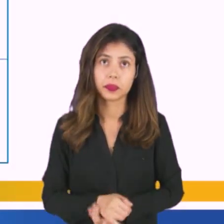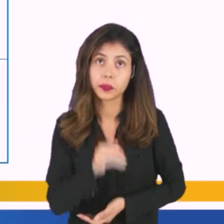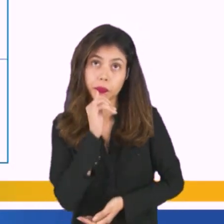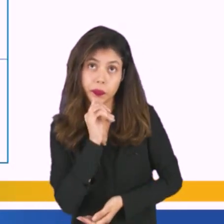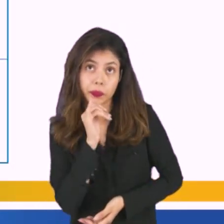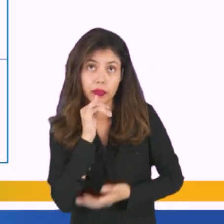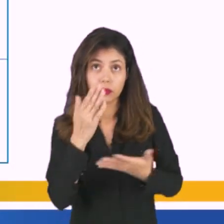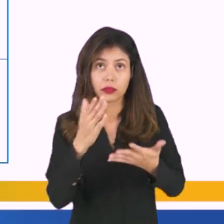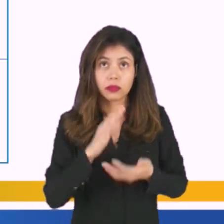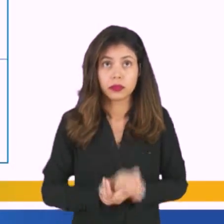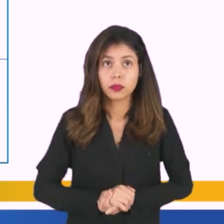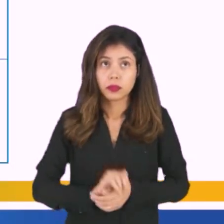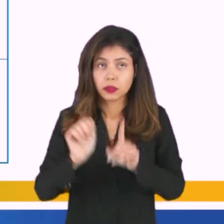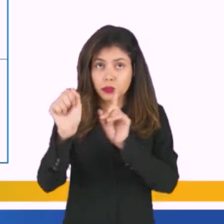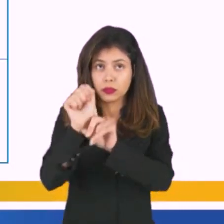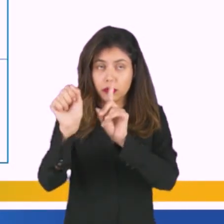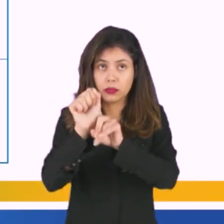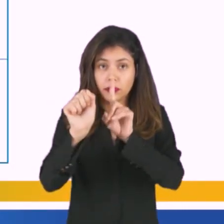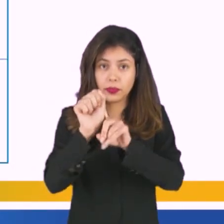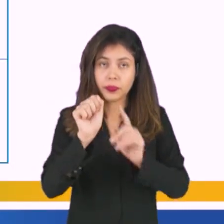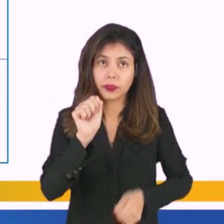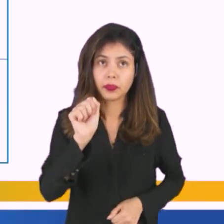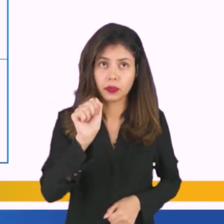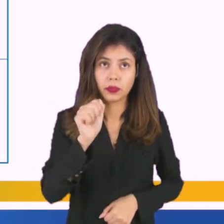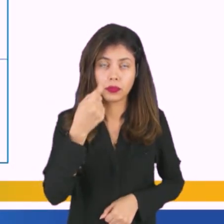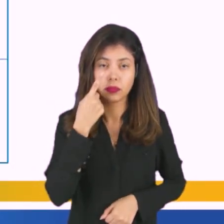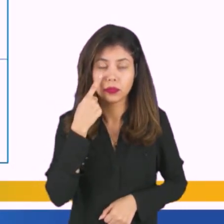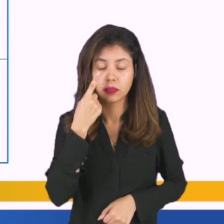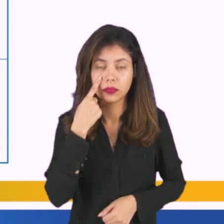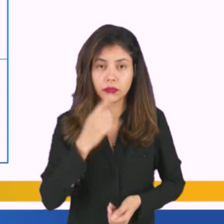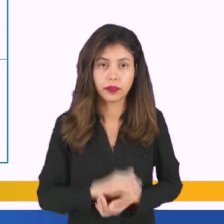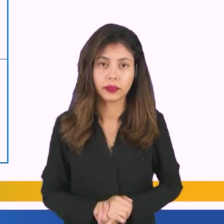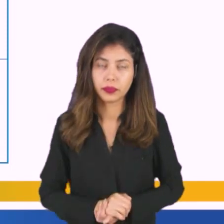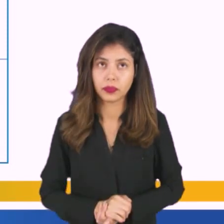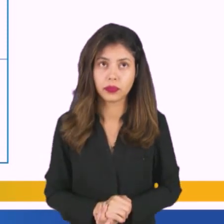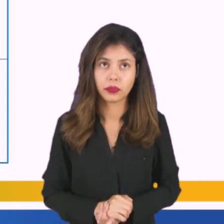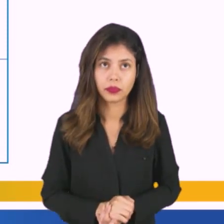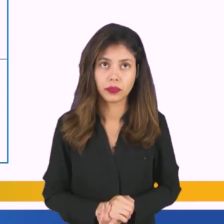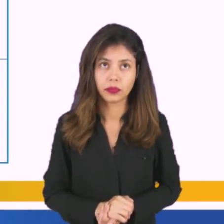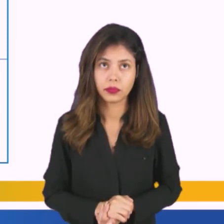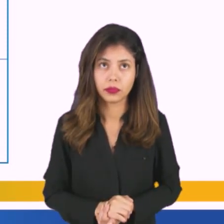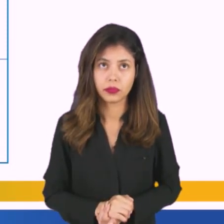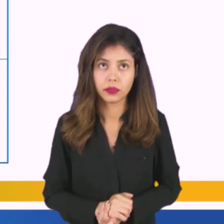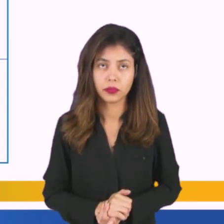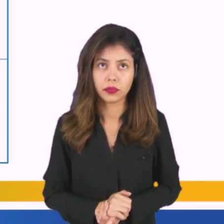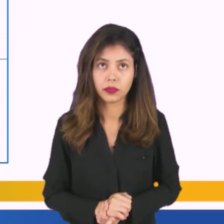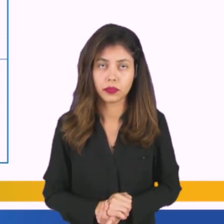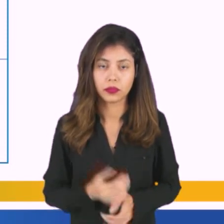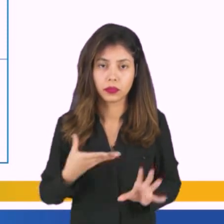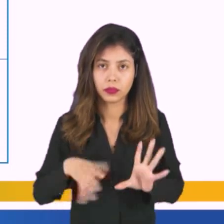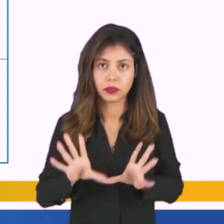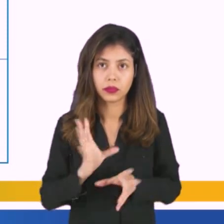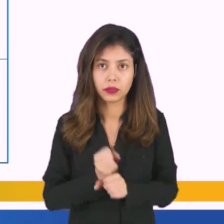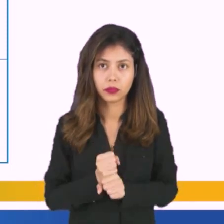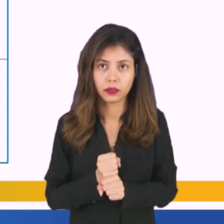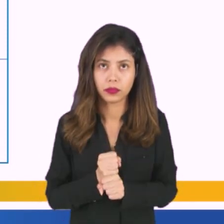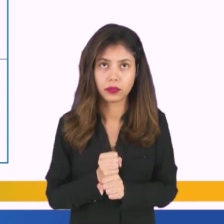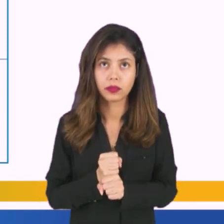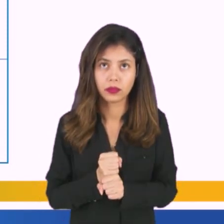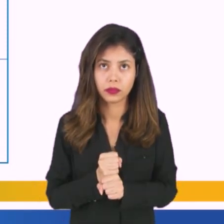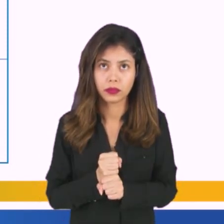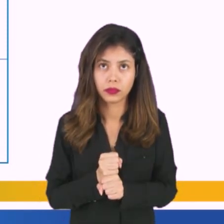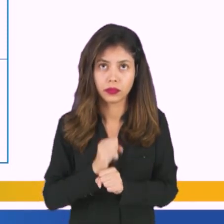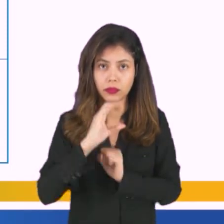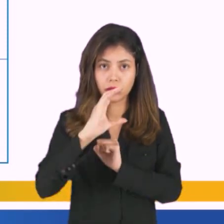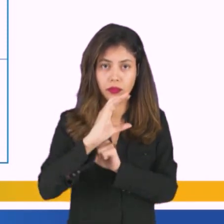A, se você for fazer a soma e montar a fórmula molecular, você